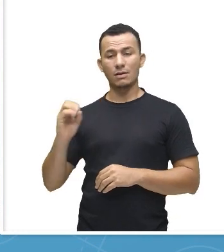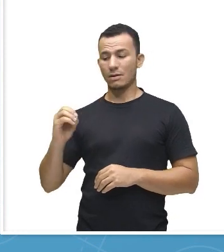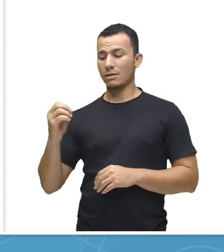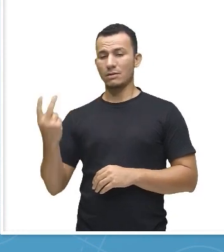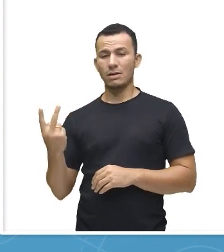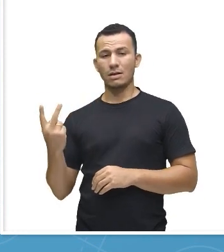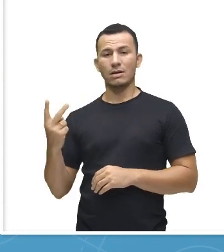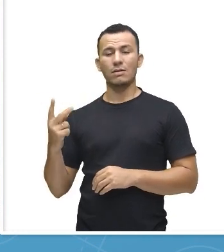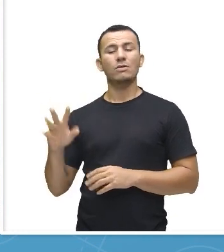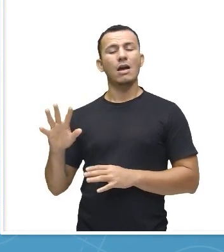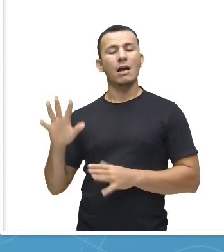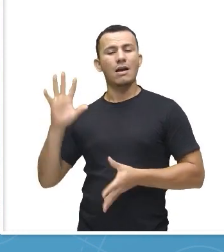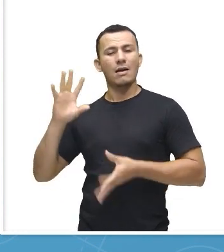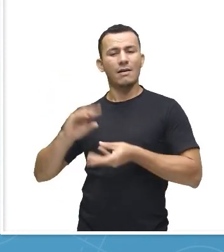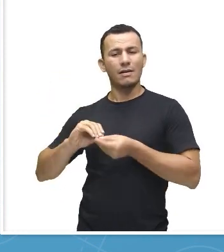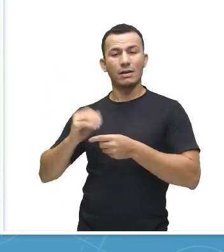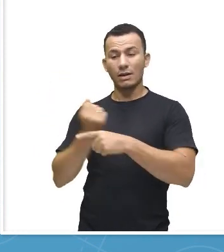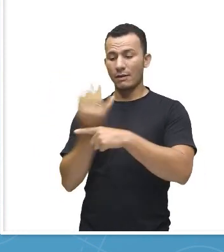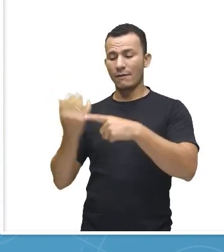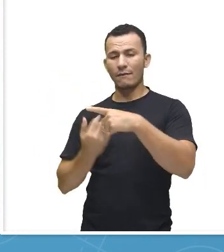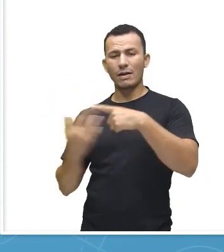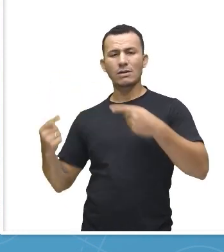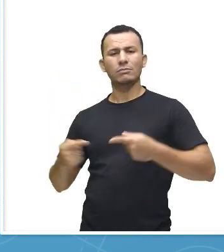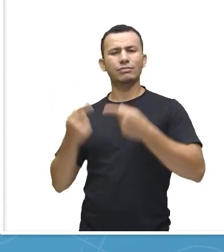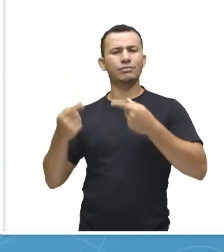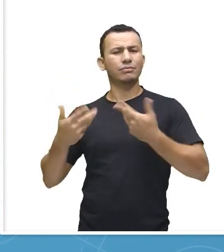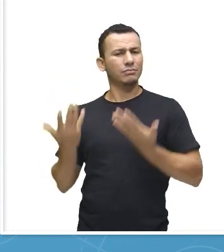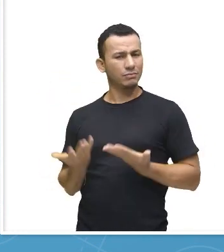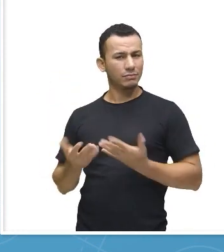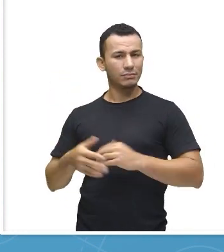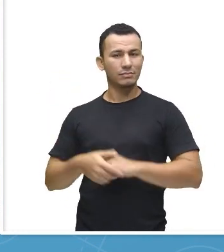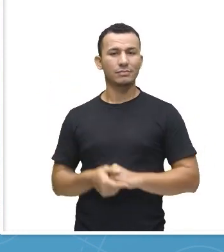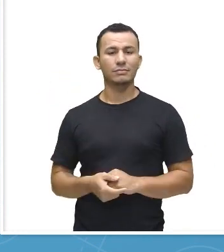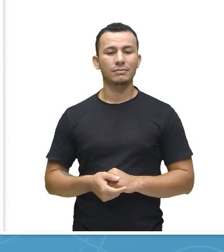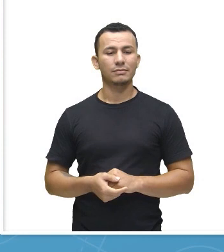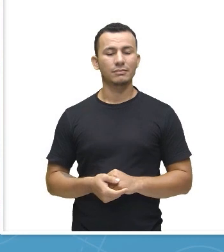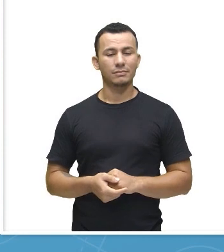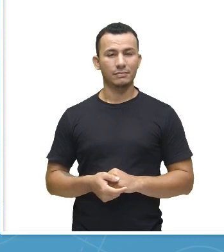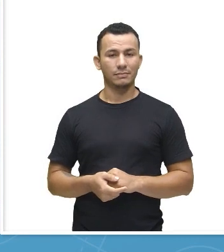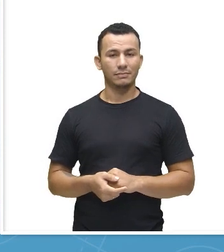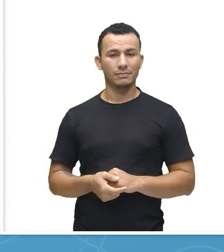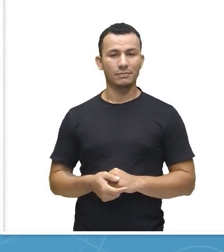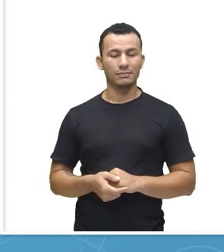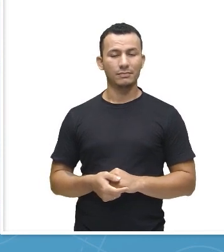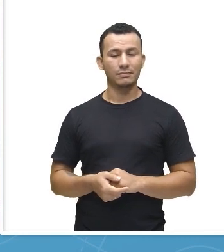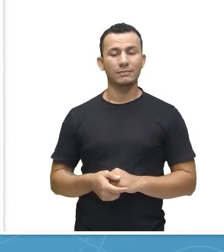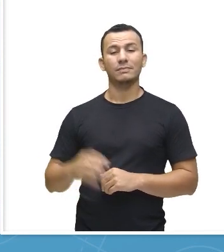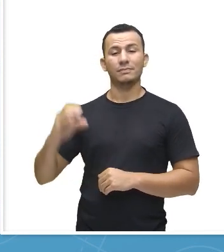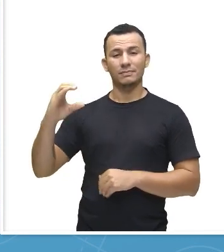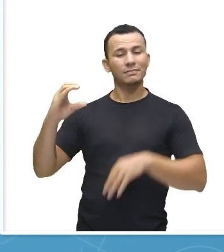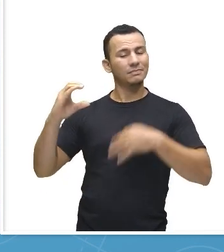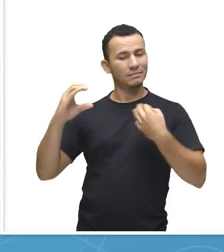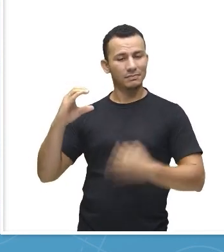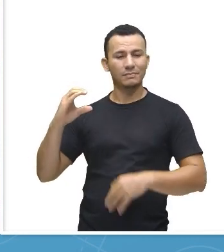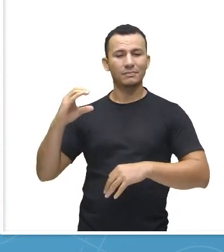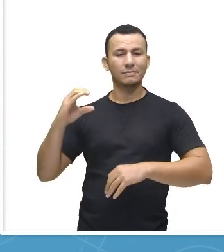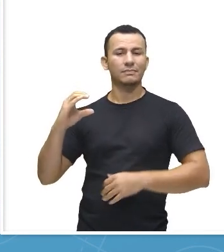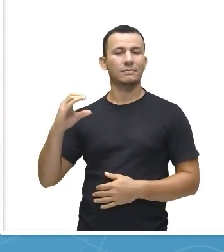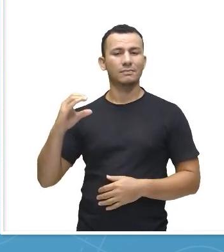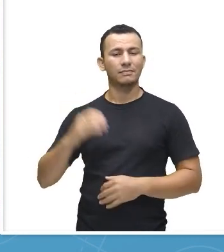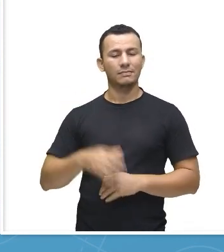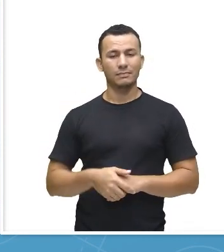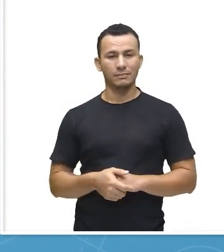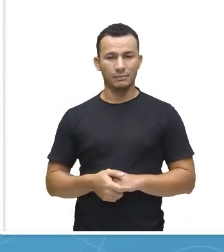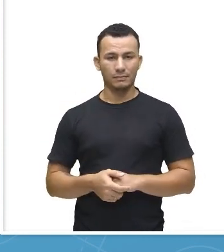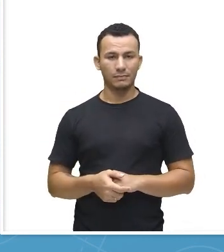à fração, né? Qual é a fração que representa 2 centésimos? A letra C. Está aqui